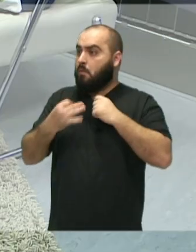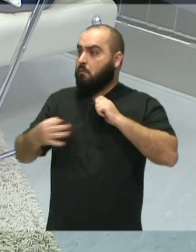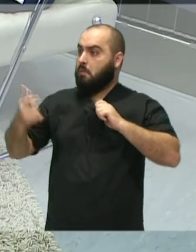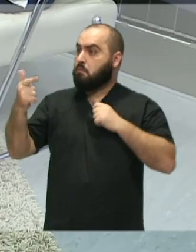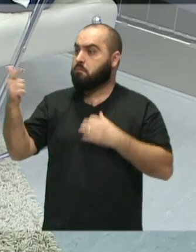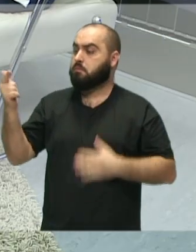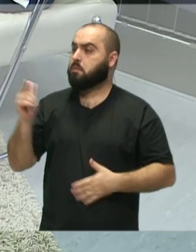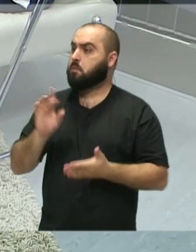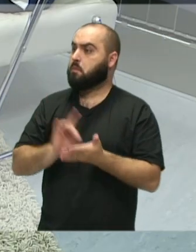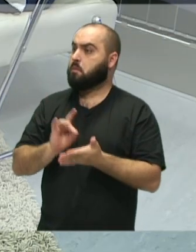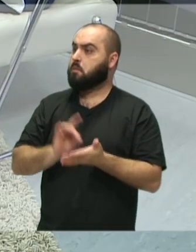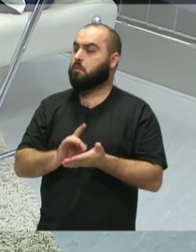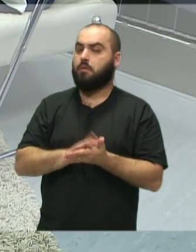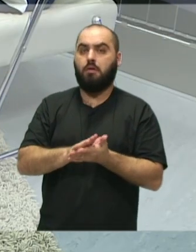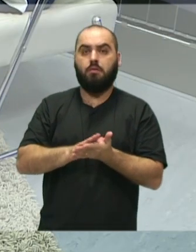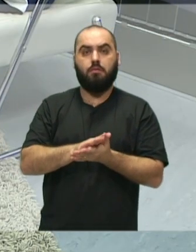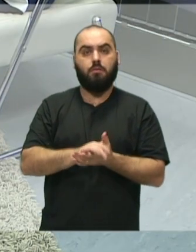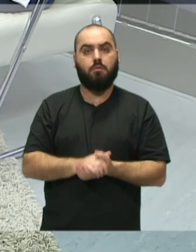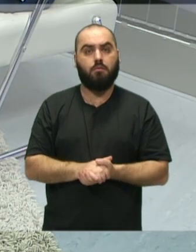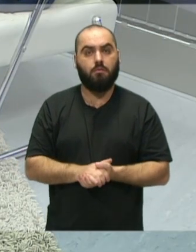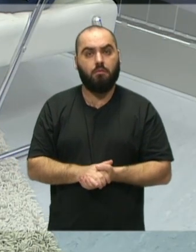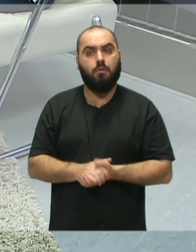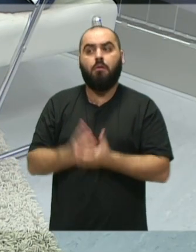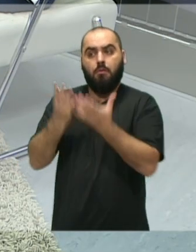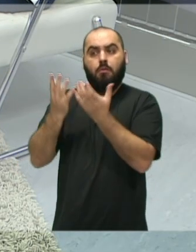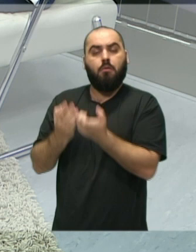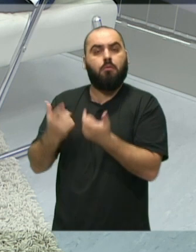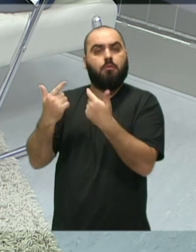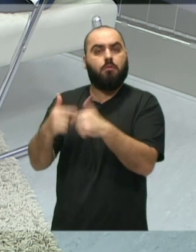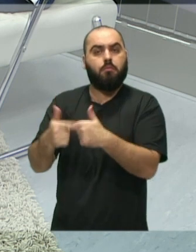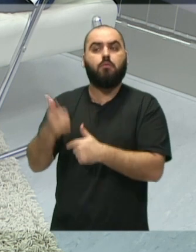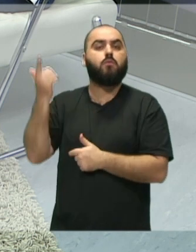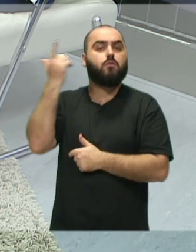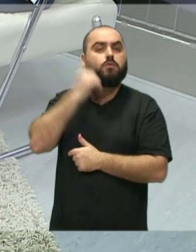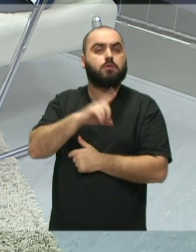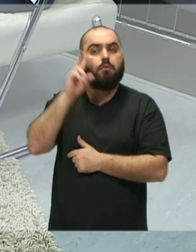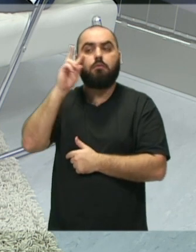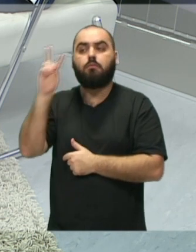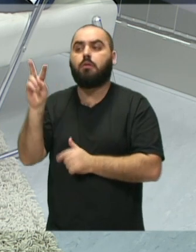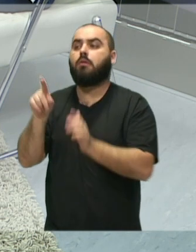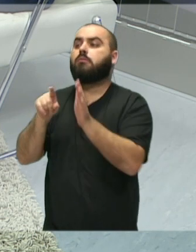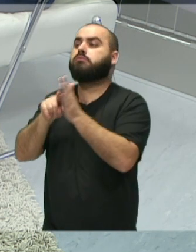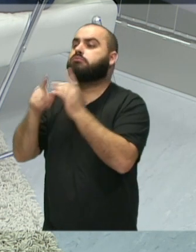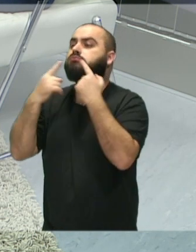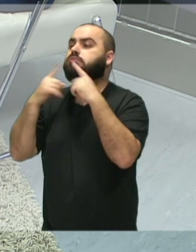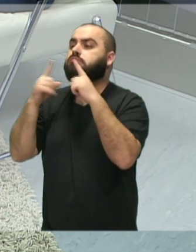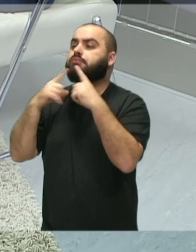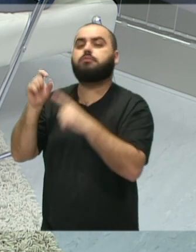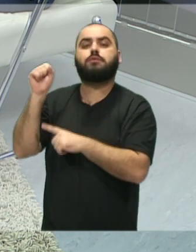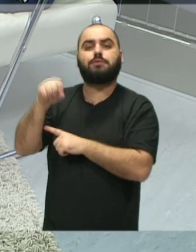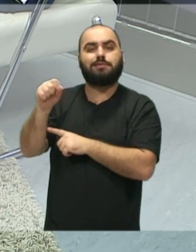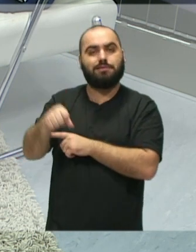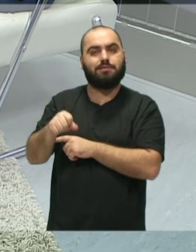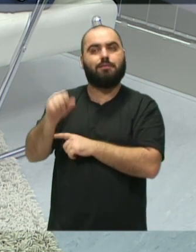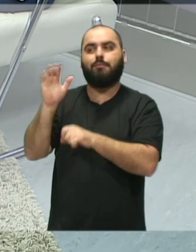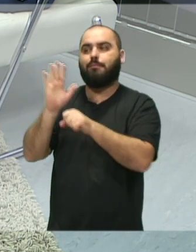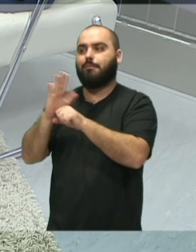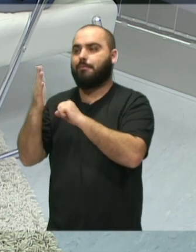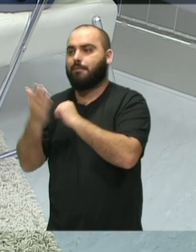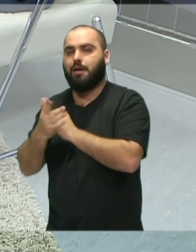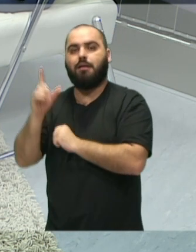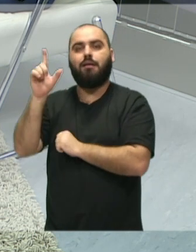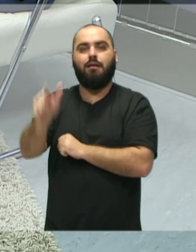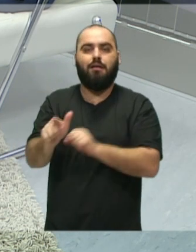precisa. Nós gostaríamos que tivesse uma força-tarefa. Eles conseguem levantar quais são os tipos de reclamação ali. Se é reclamação por bairro ou não, isso é feito